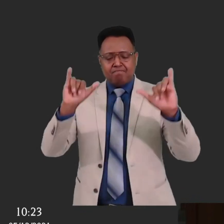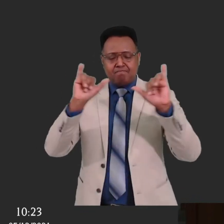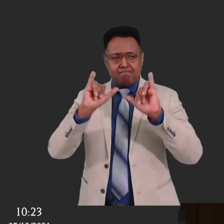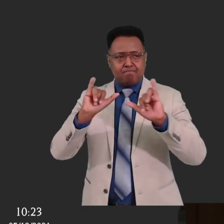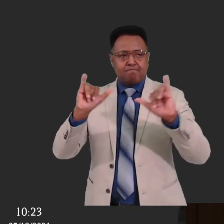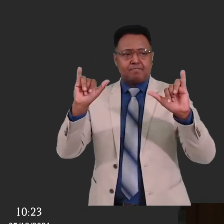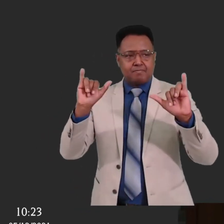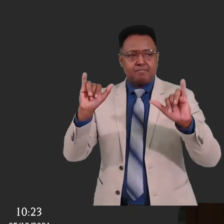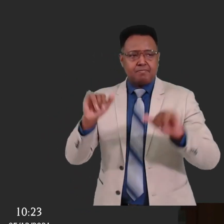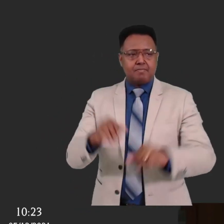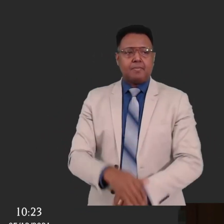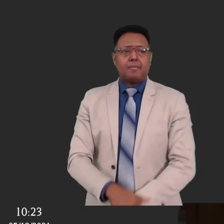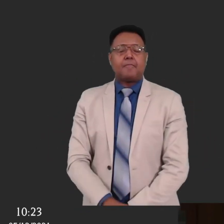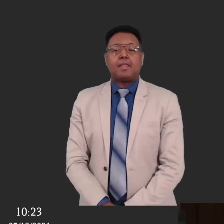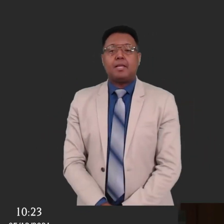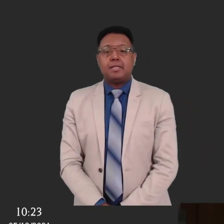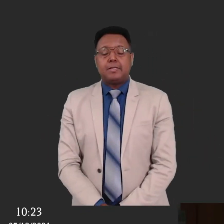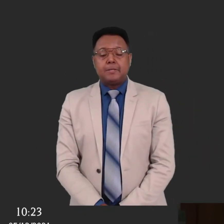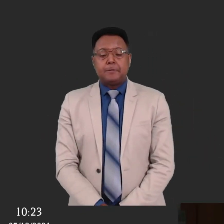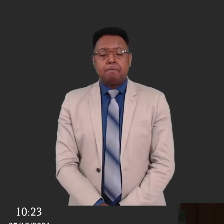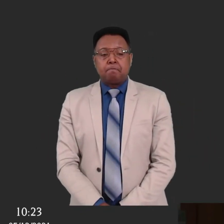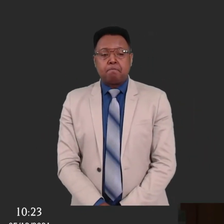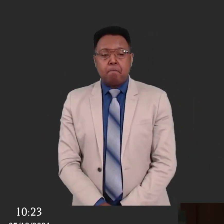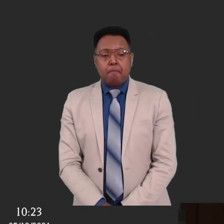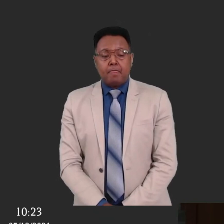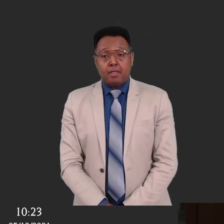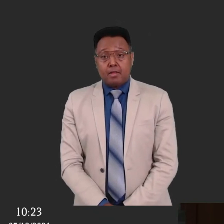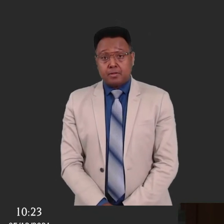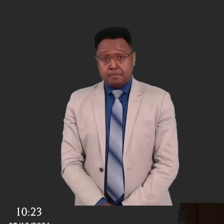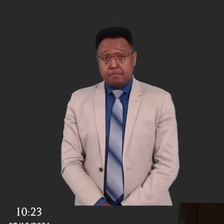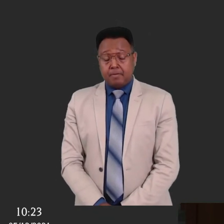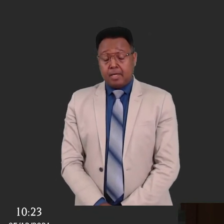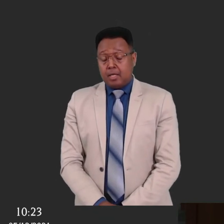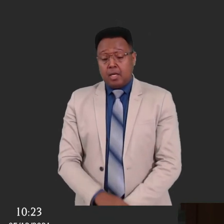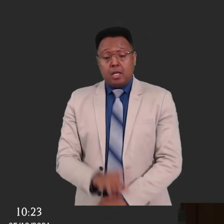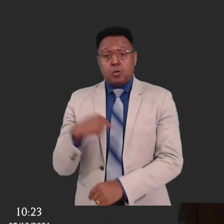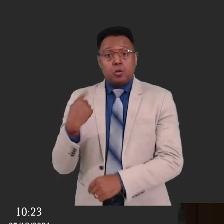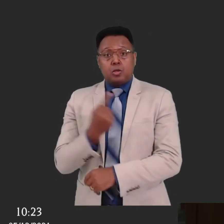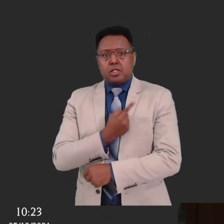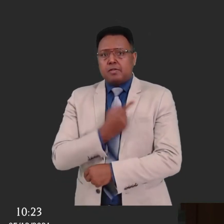E praticamente não temos oportunidade, mas veio nesse instante.